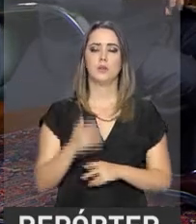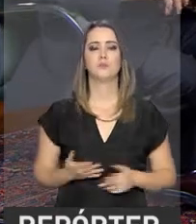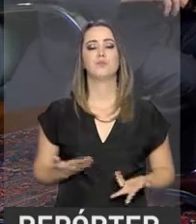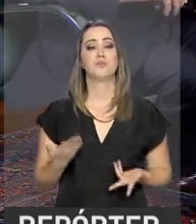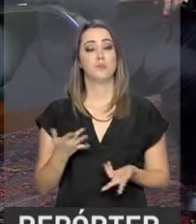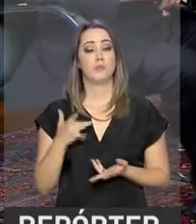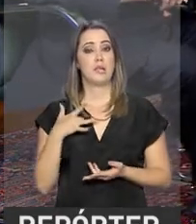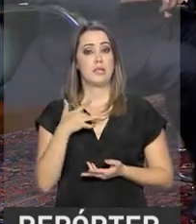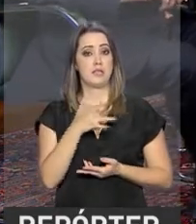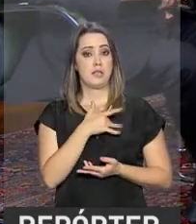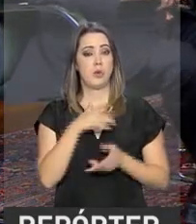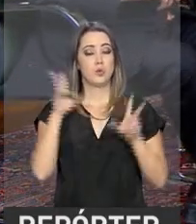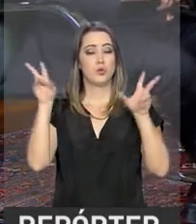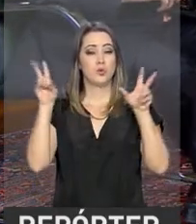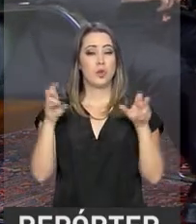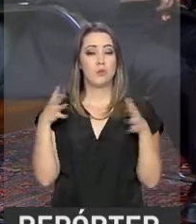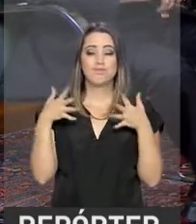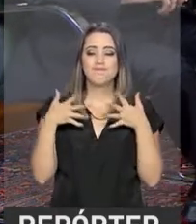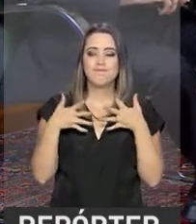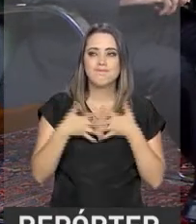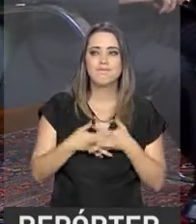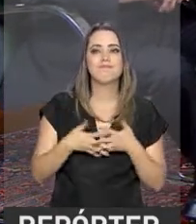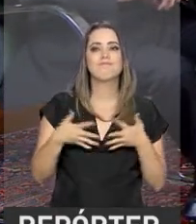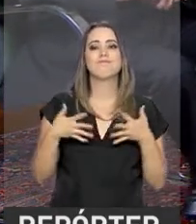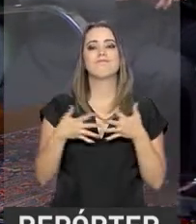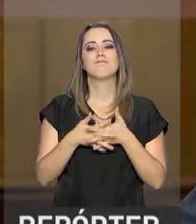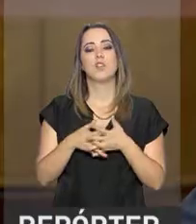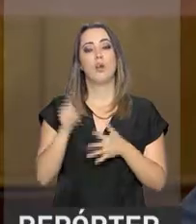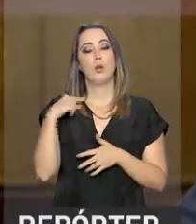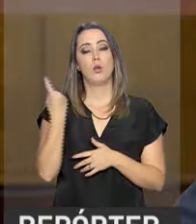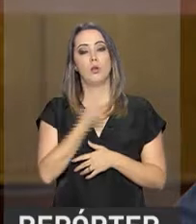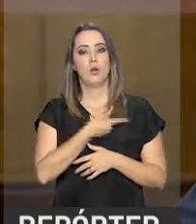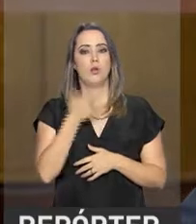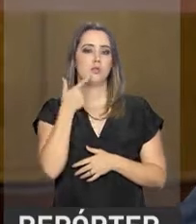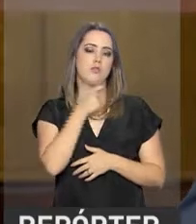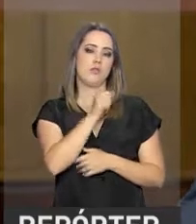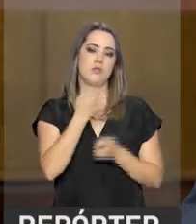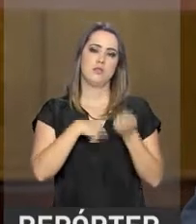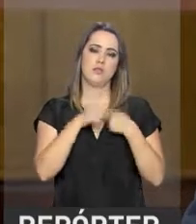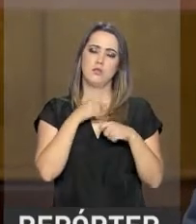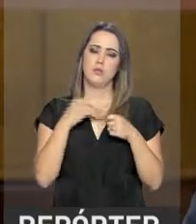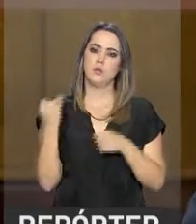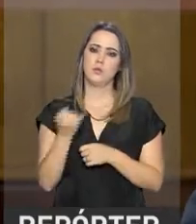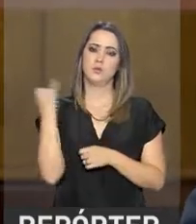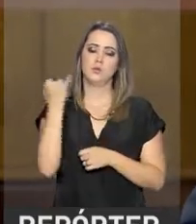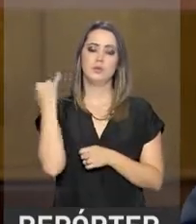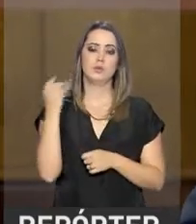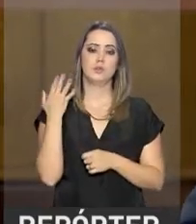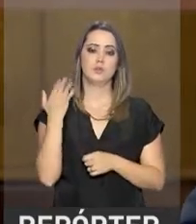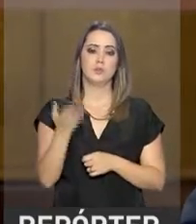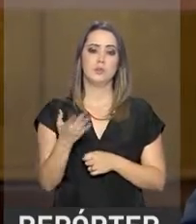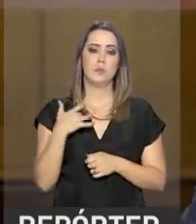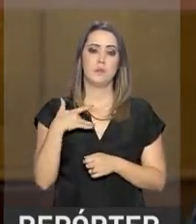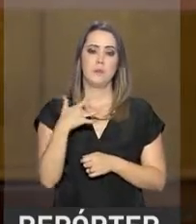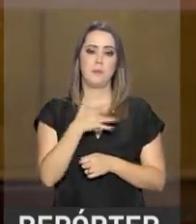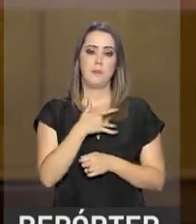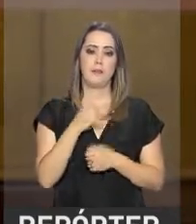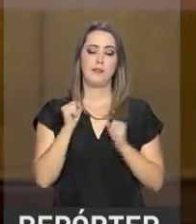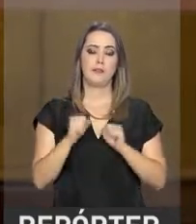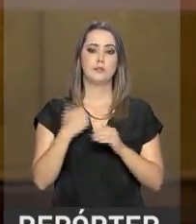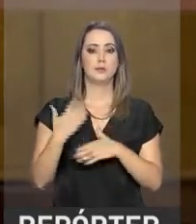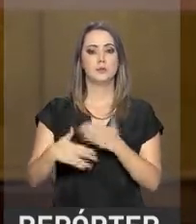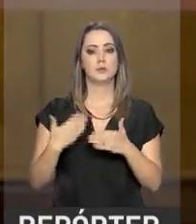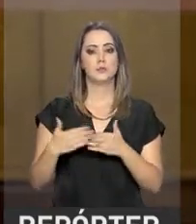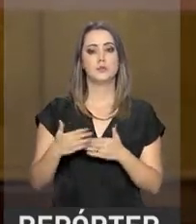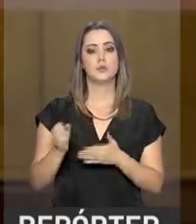que é um tema muito complicado o fato é que nós conseguimos economia substanciosos a nossa hoje que está permitindo